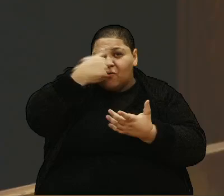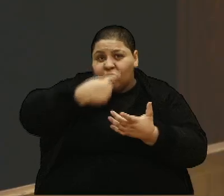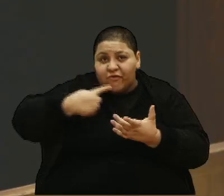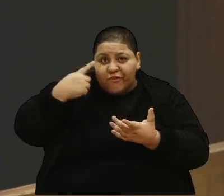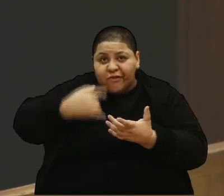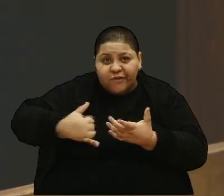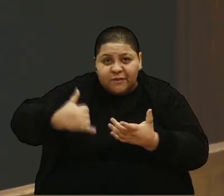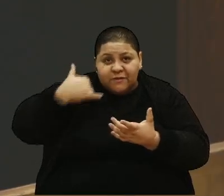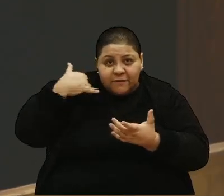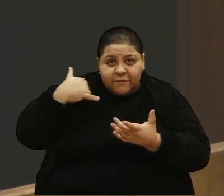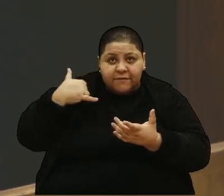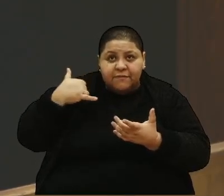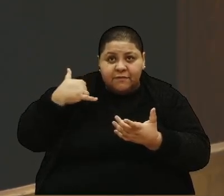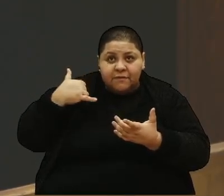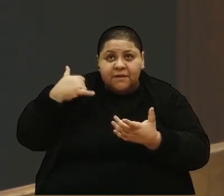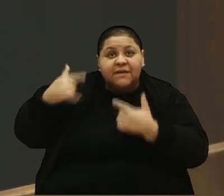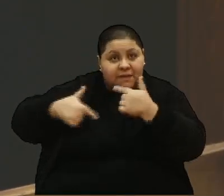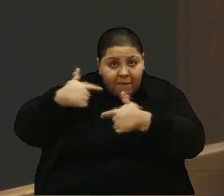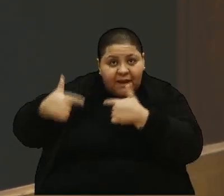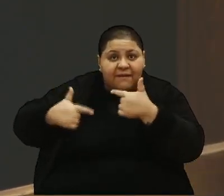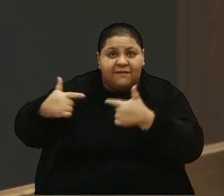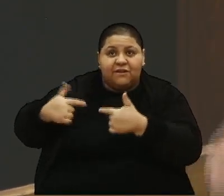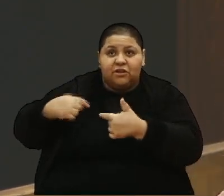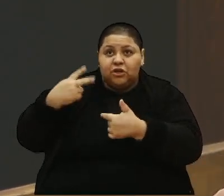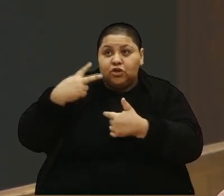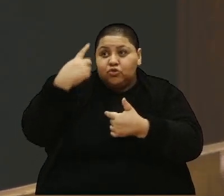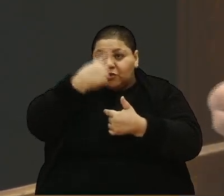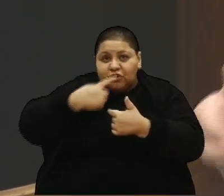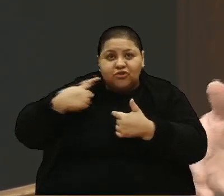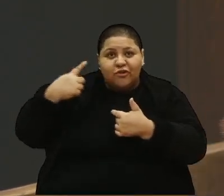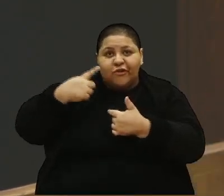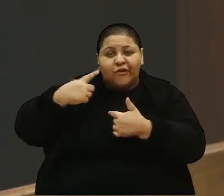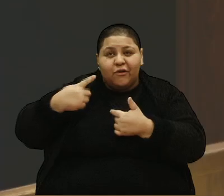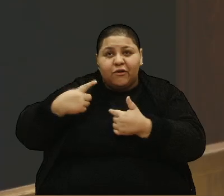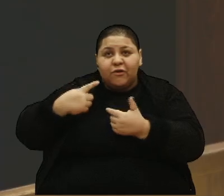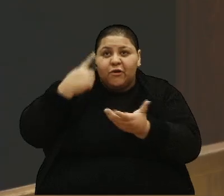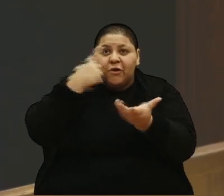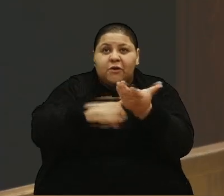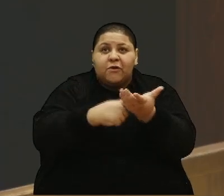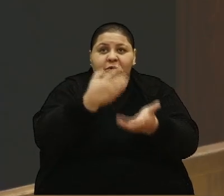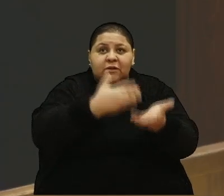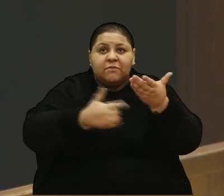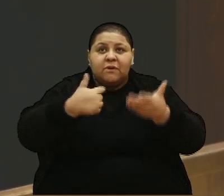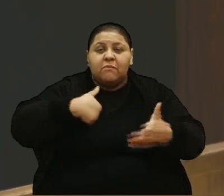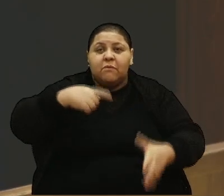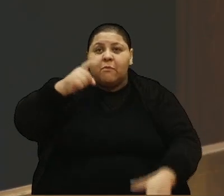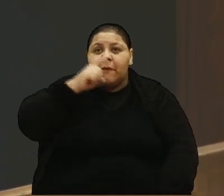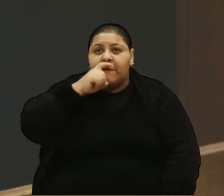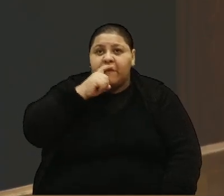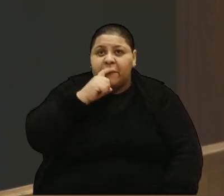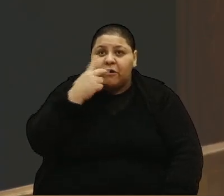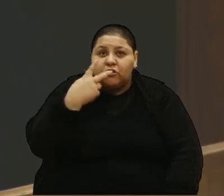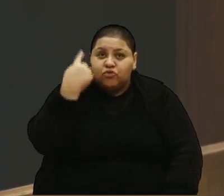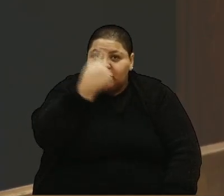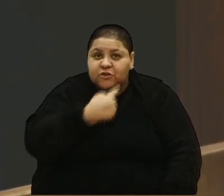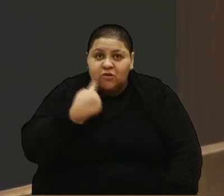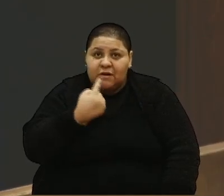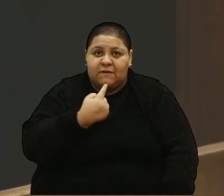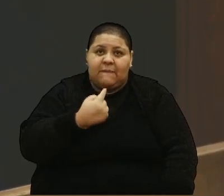no telefone, e ele trabalha, 2 horas para marcar uma consulta para o meu pai. 2